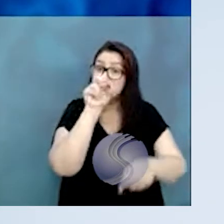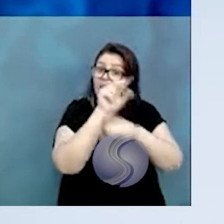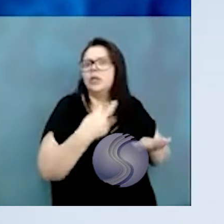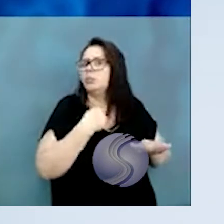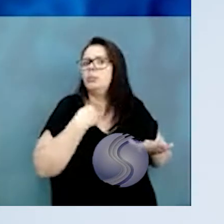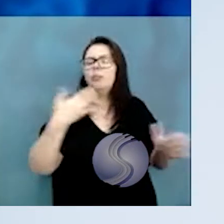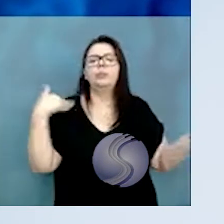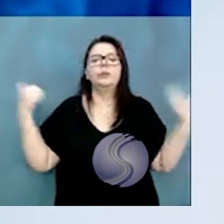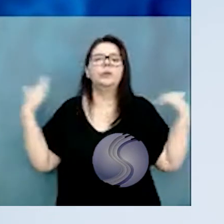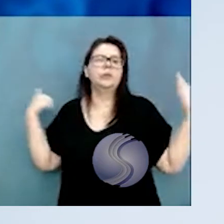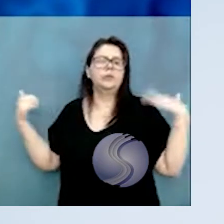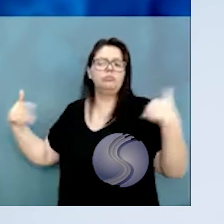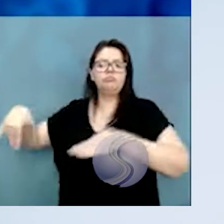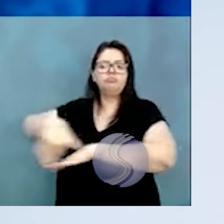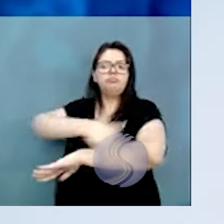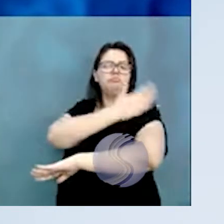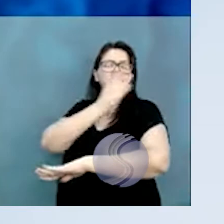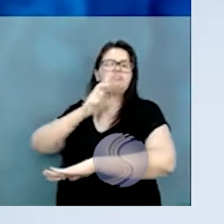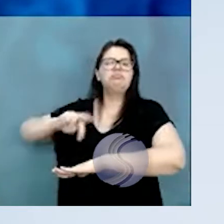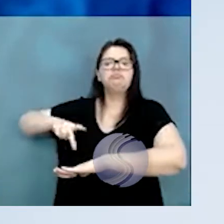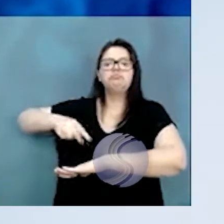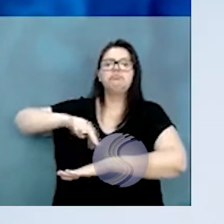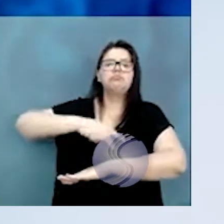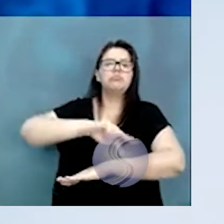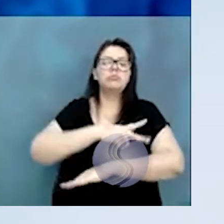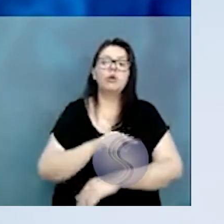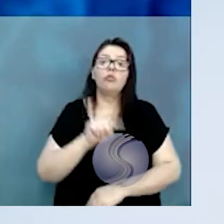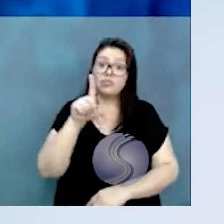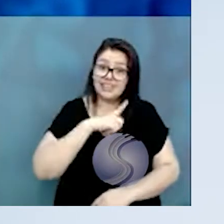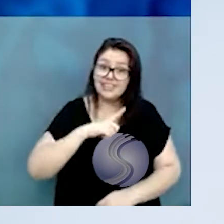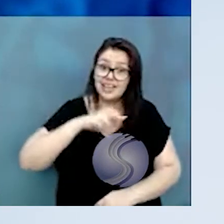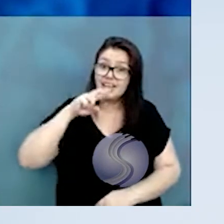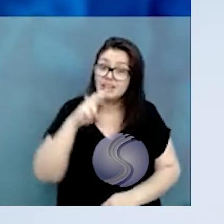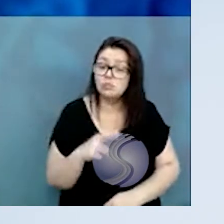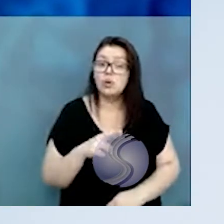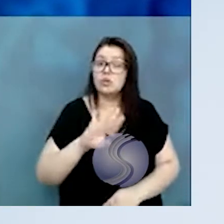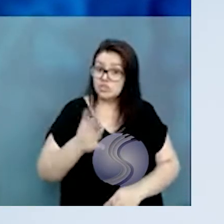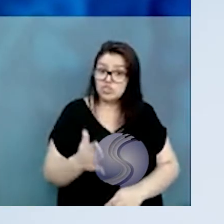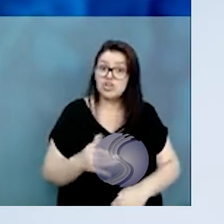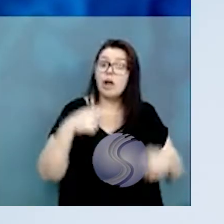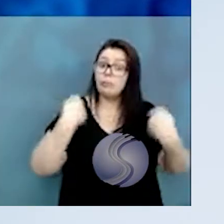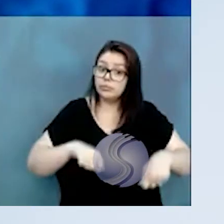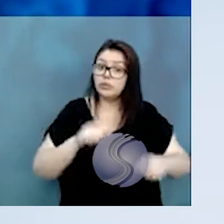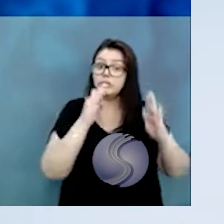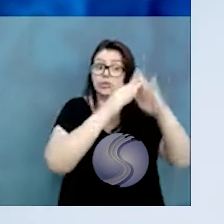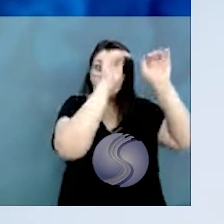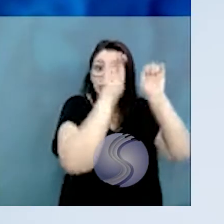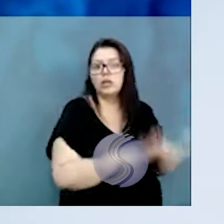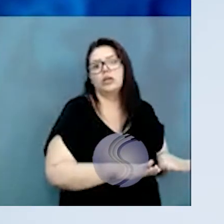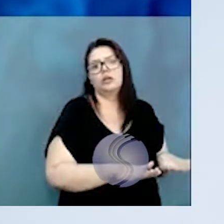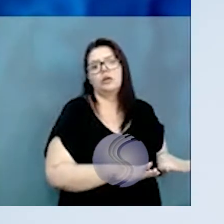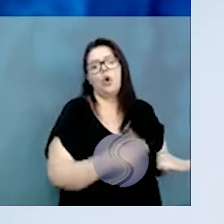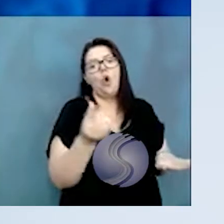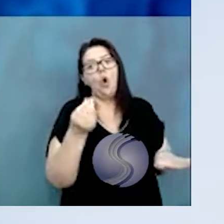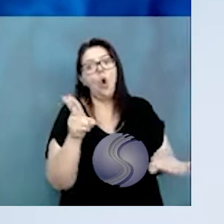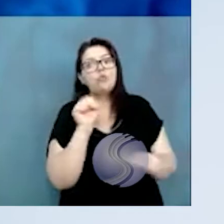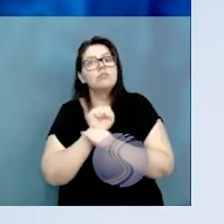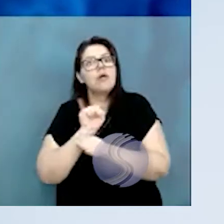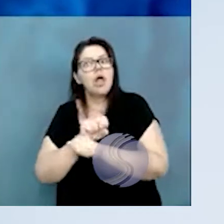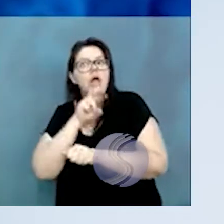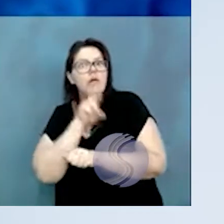enfermarias. O número de casos confirmados, menos o total de curados e de óbitos confirmados em decorrência do